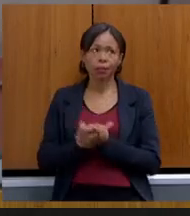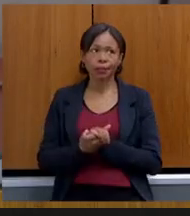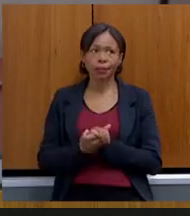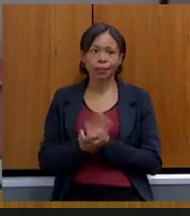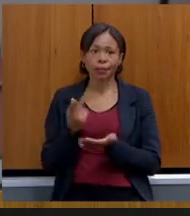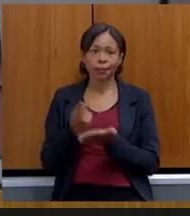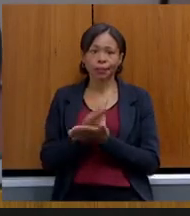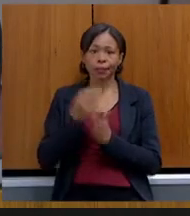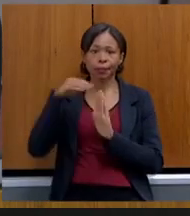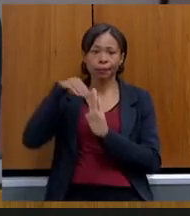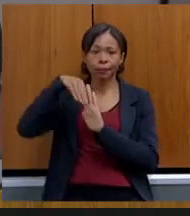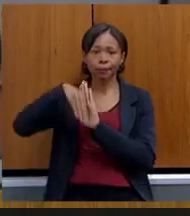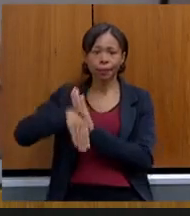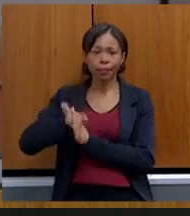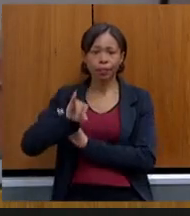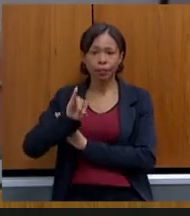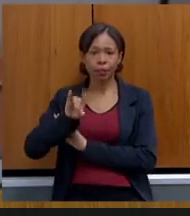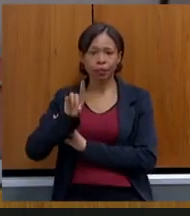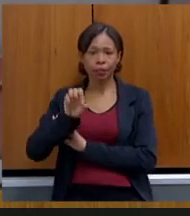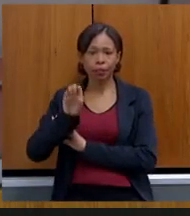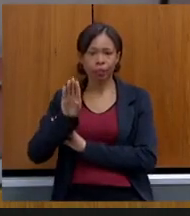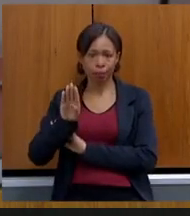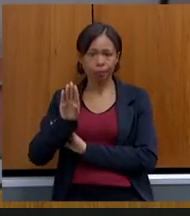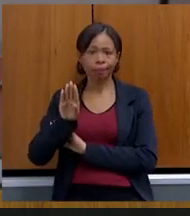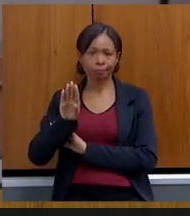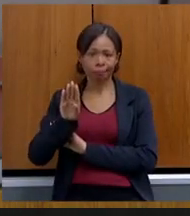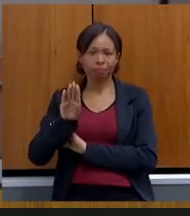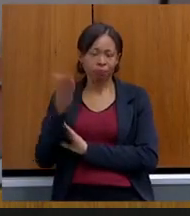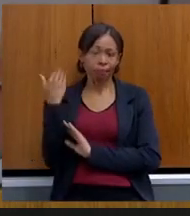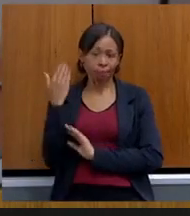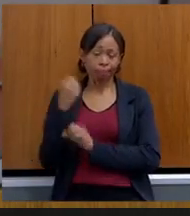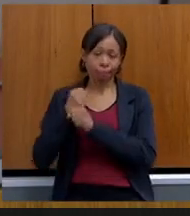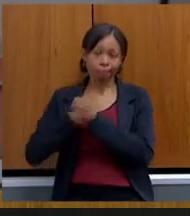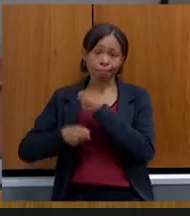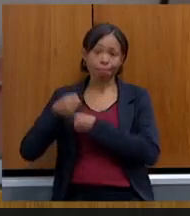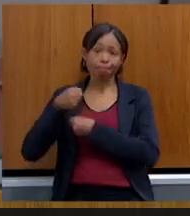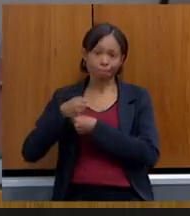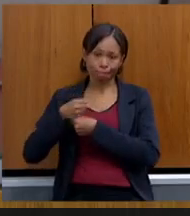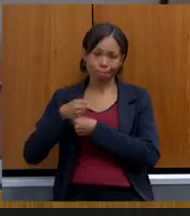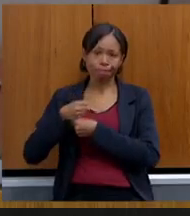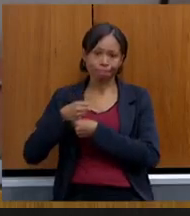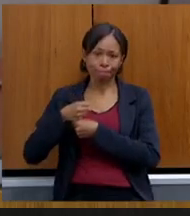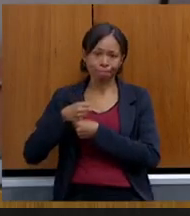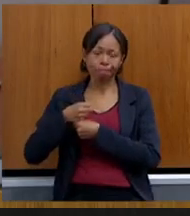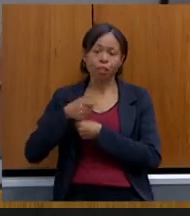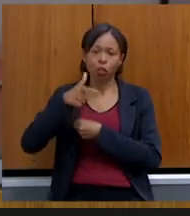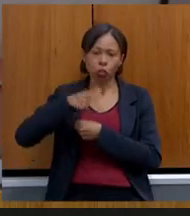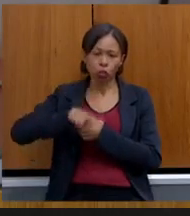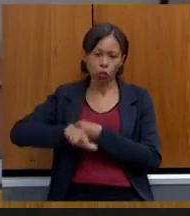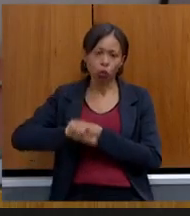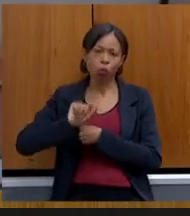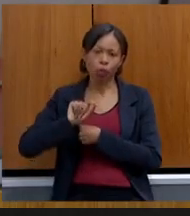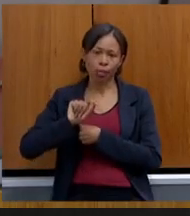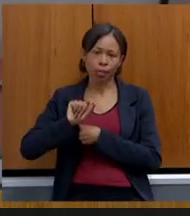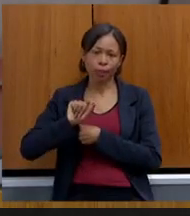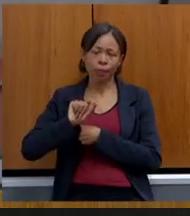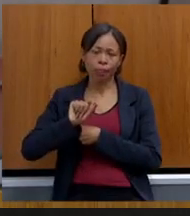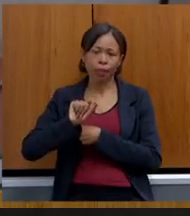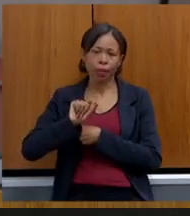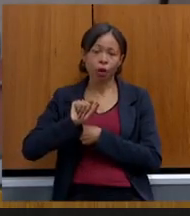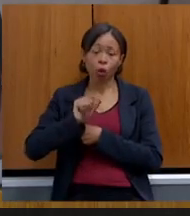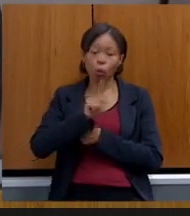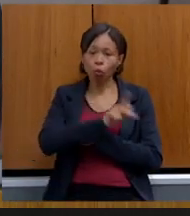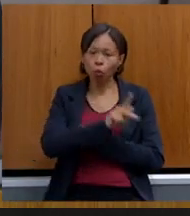que o estado teve a alavancagem dos seus resultados né mais uma vez não é para substituir o professor efetivo